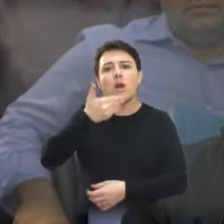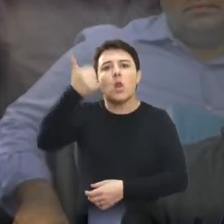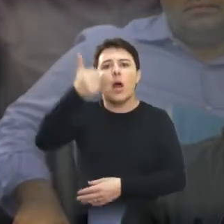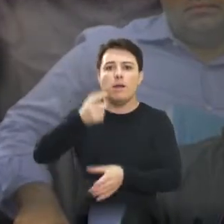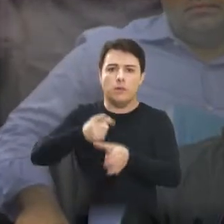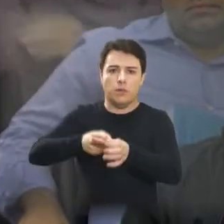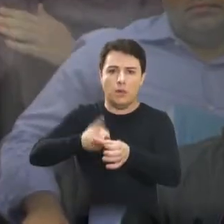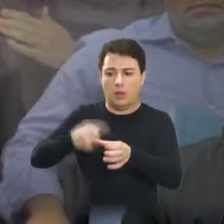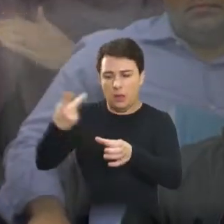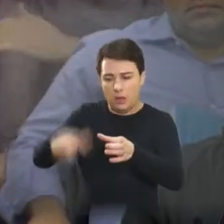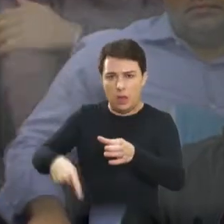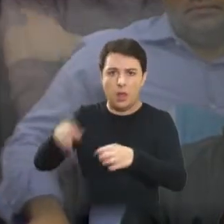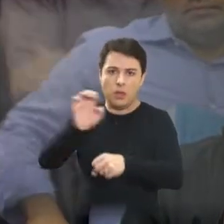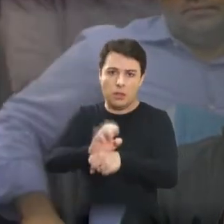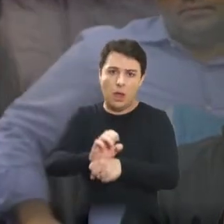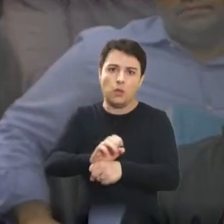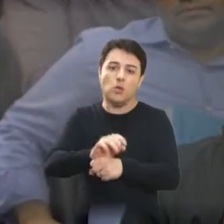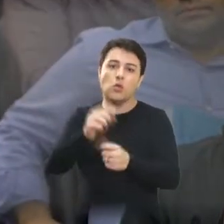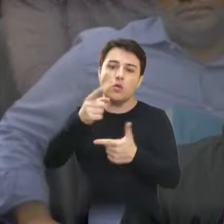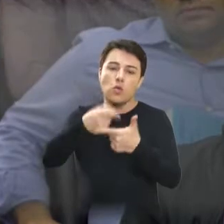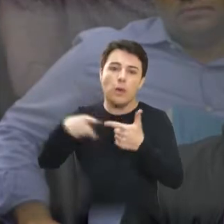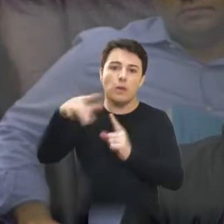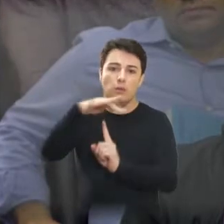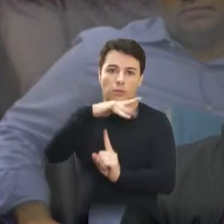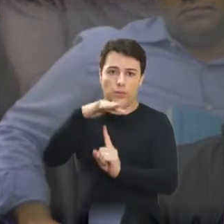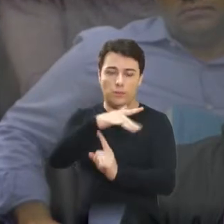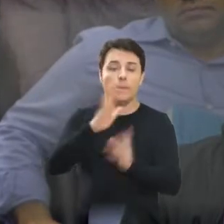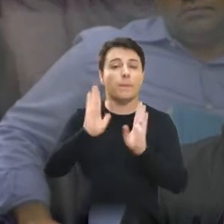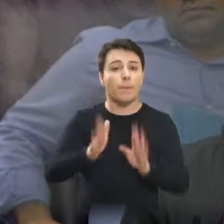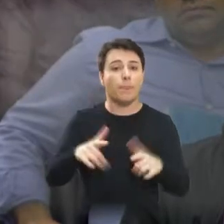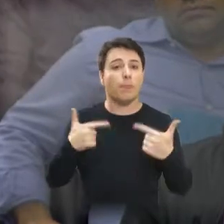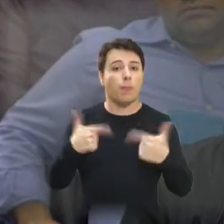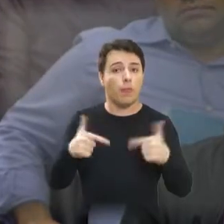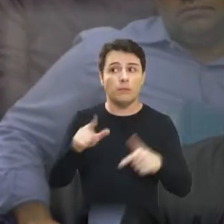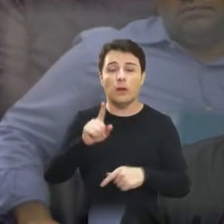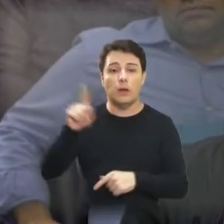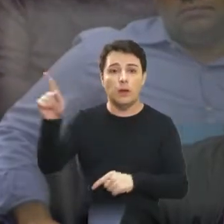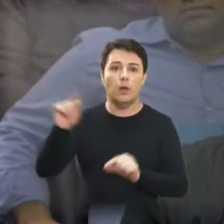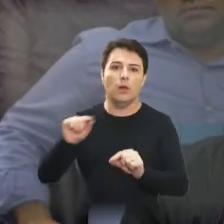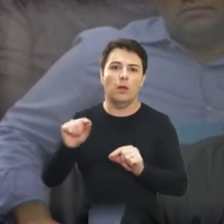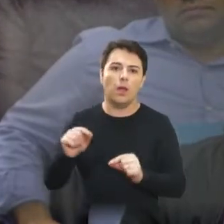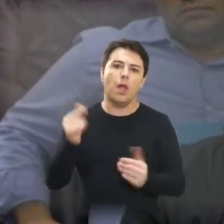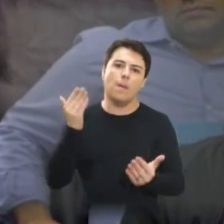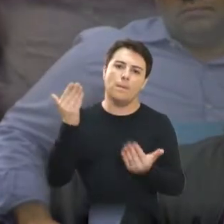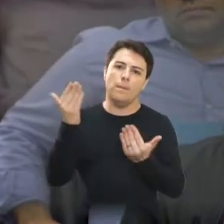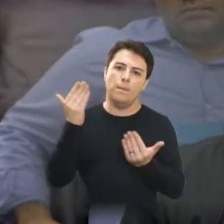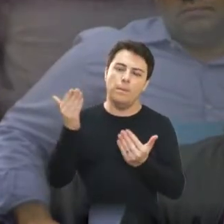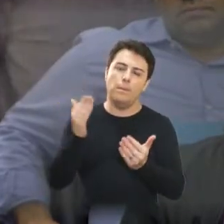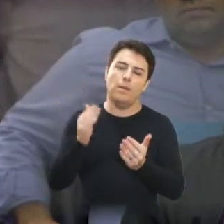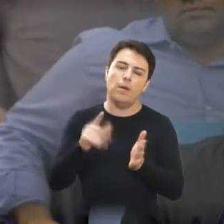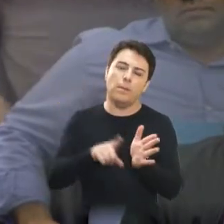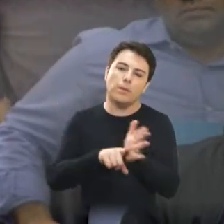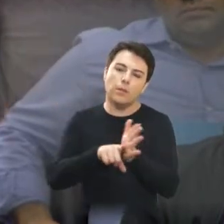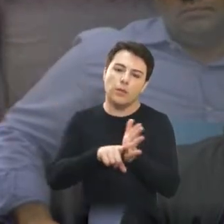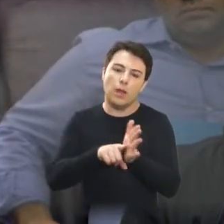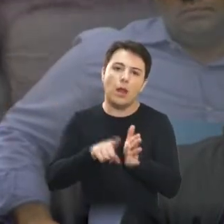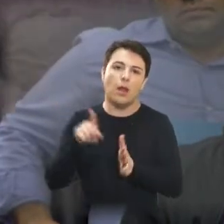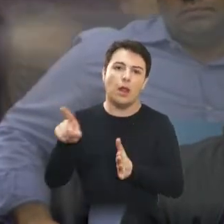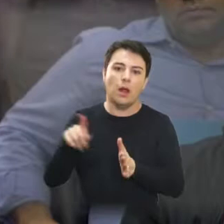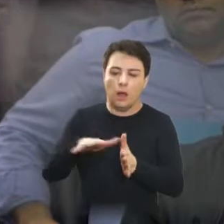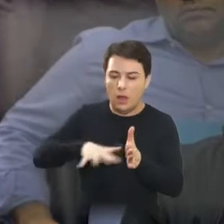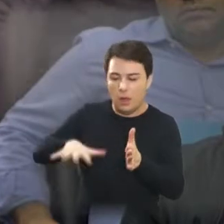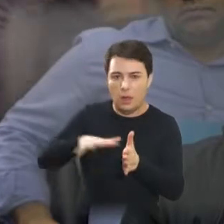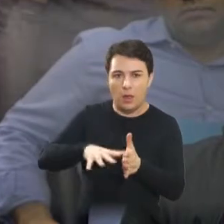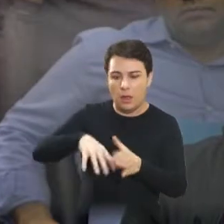em questão ambiental. Ela foi feito um trabalho, um projeto muito análogo a esse, na represa